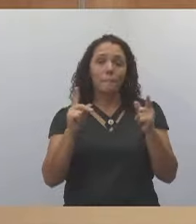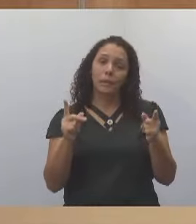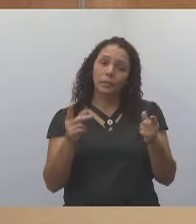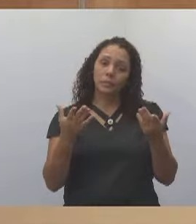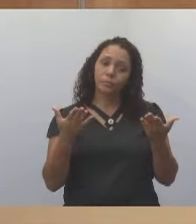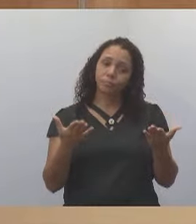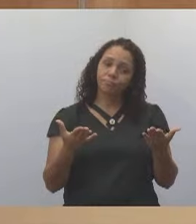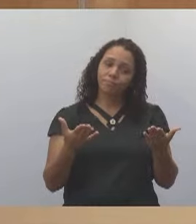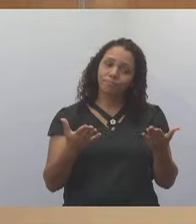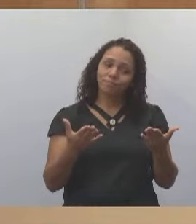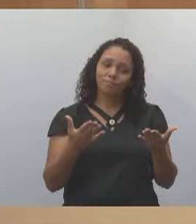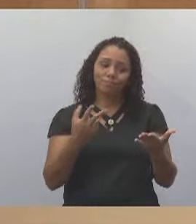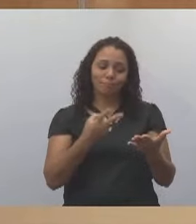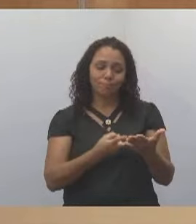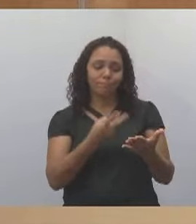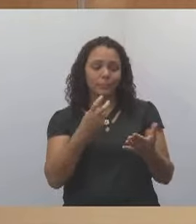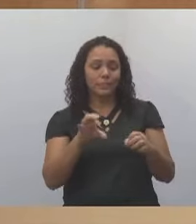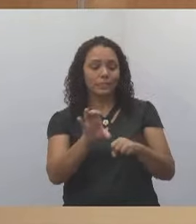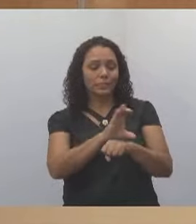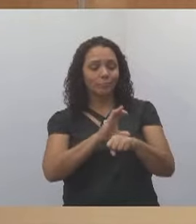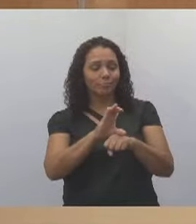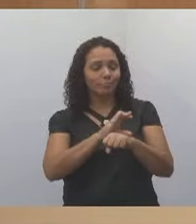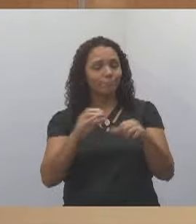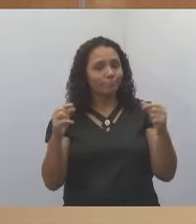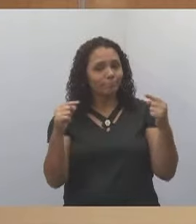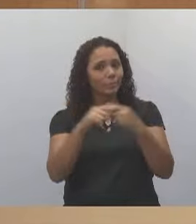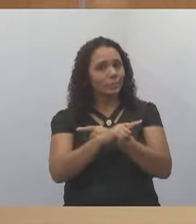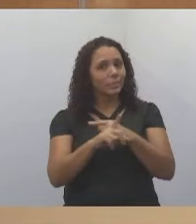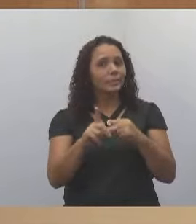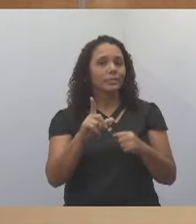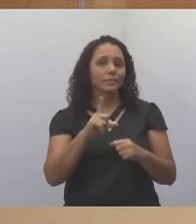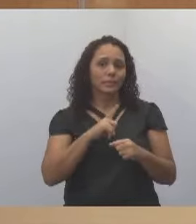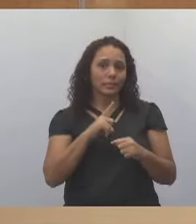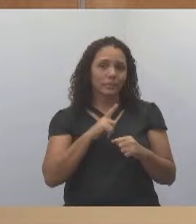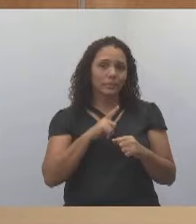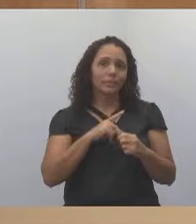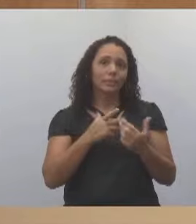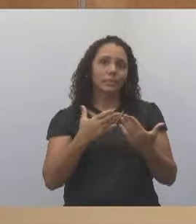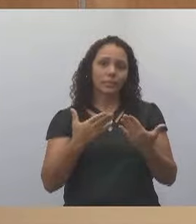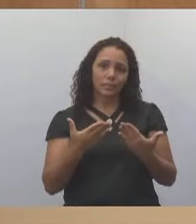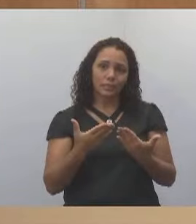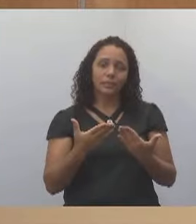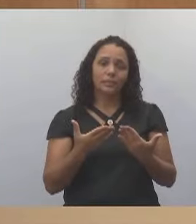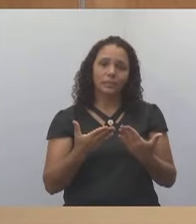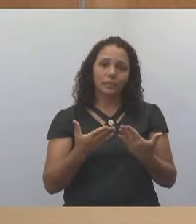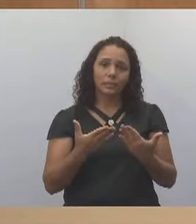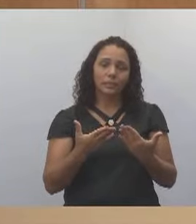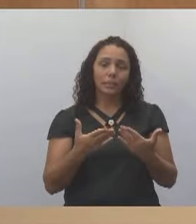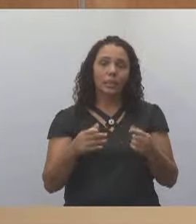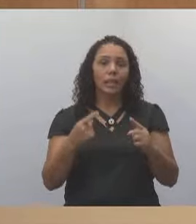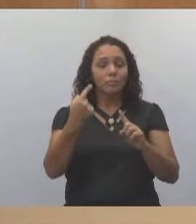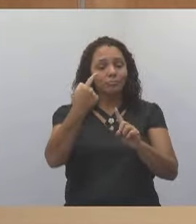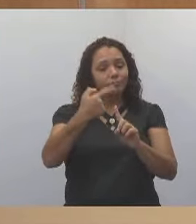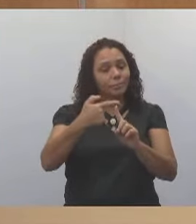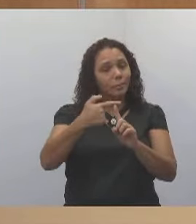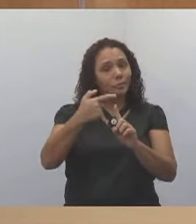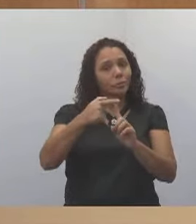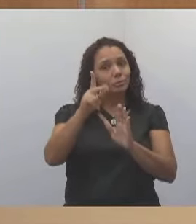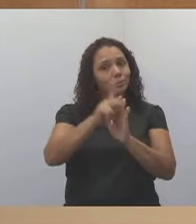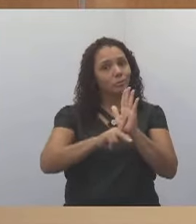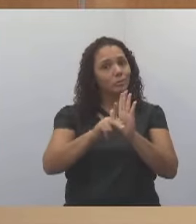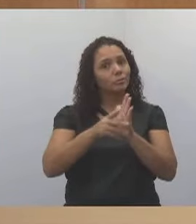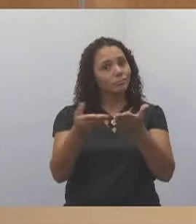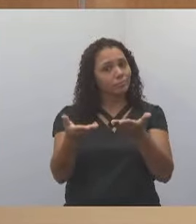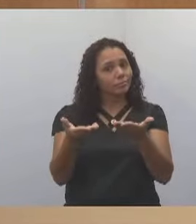vejo que há inconstitucionalidade e também a questão da legalidade em relação ao tipo de projeto que está se colocando aqui. Tá